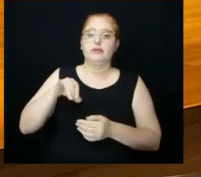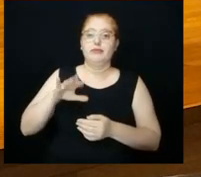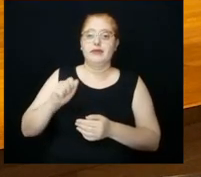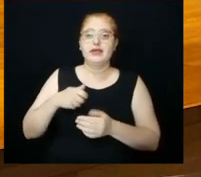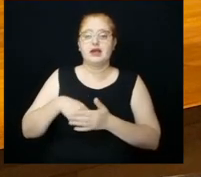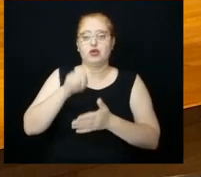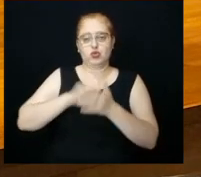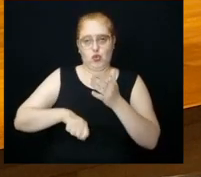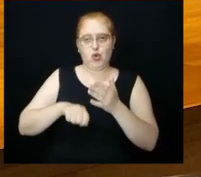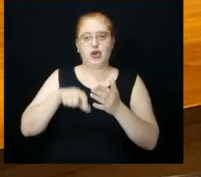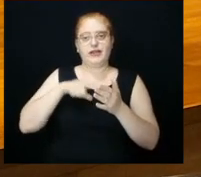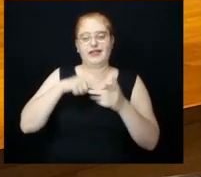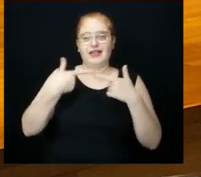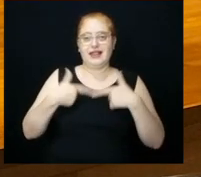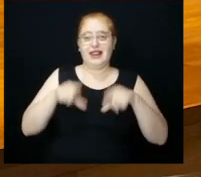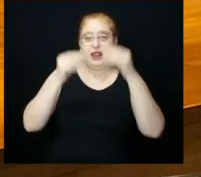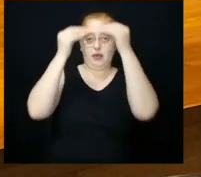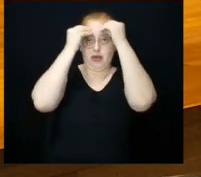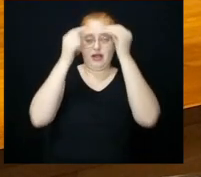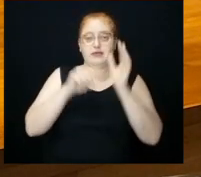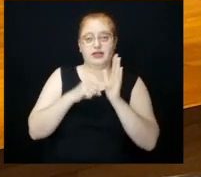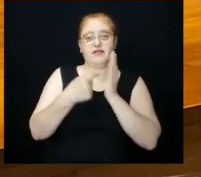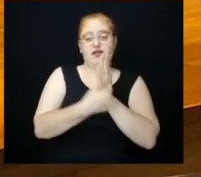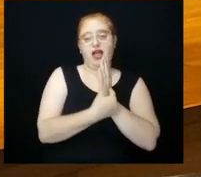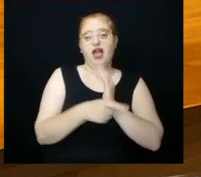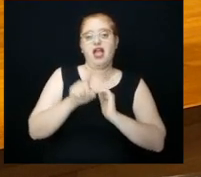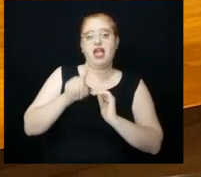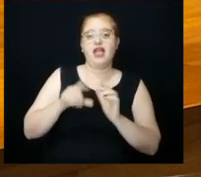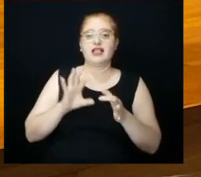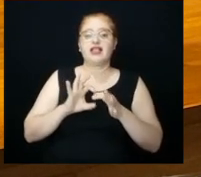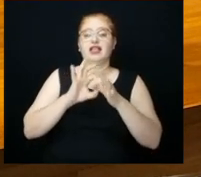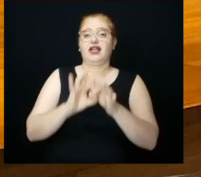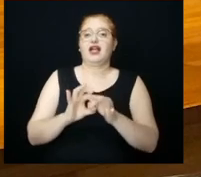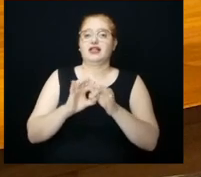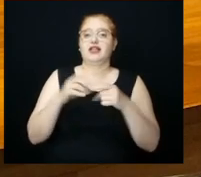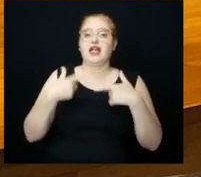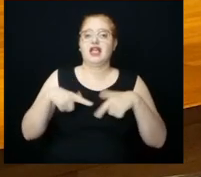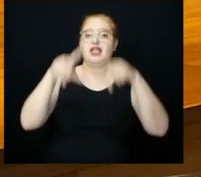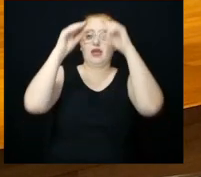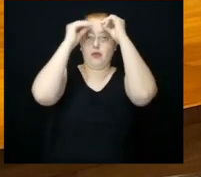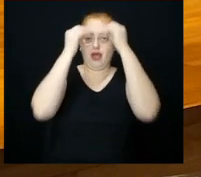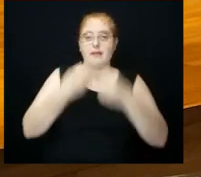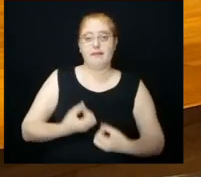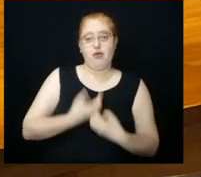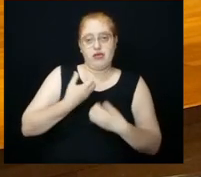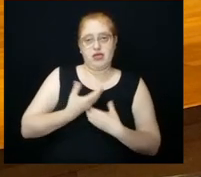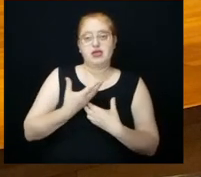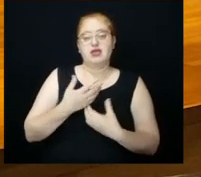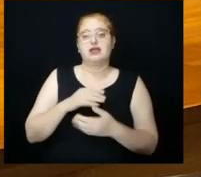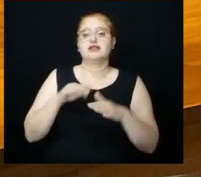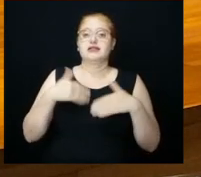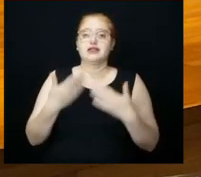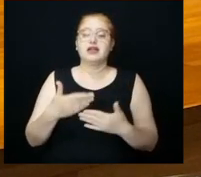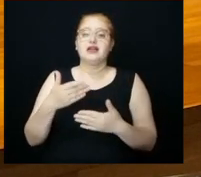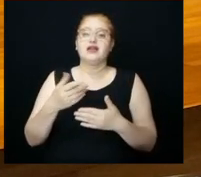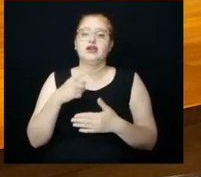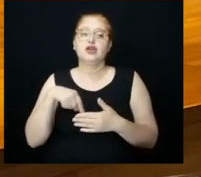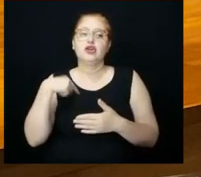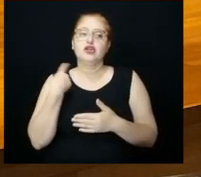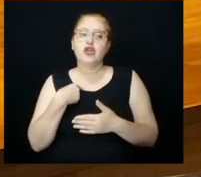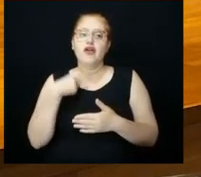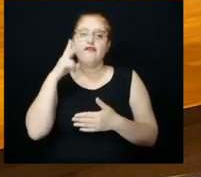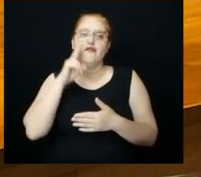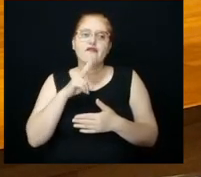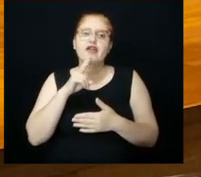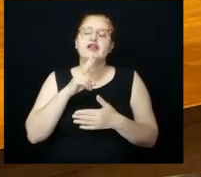utiliza, essa linguagem metafórica, ela é muito ligada à linguagem da poesia mesmo. Então, a gente vê uma